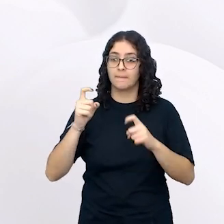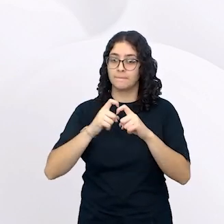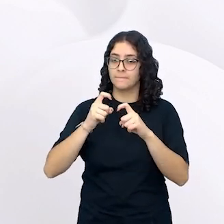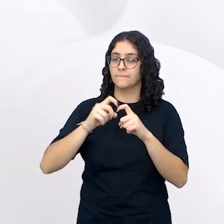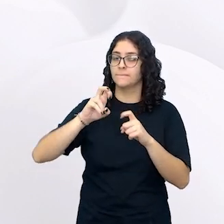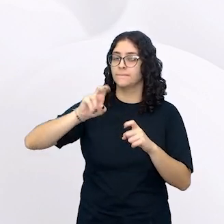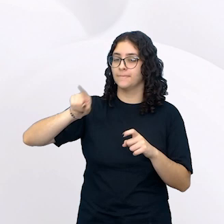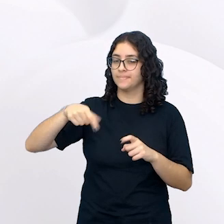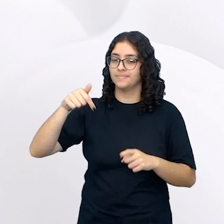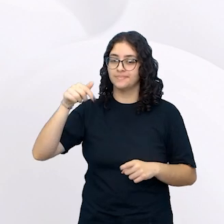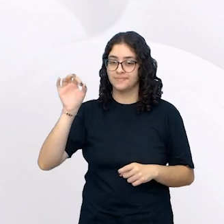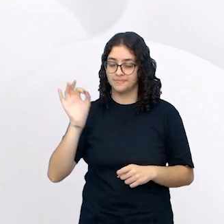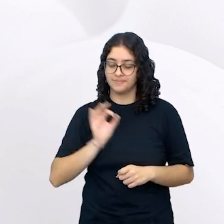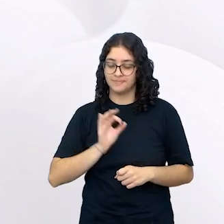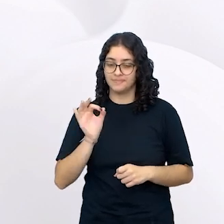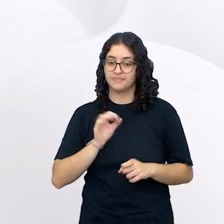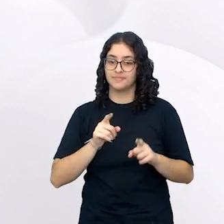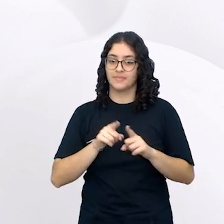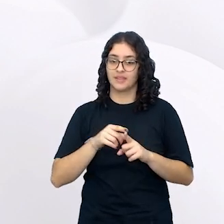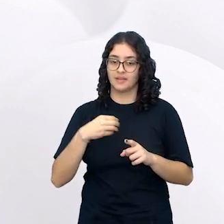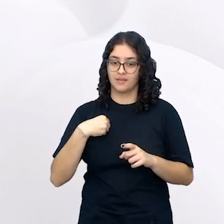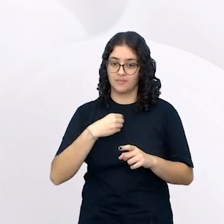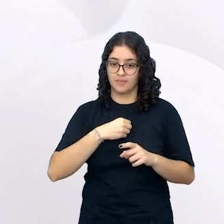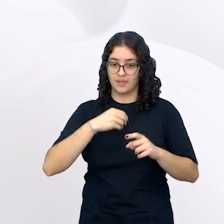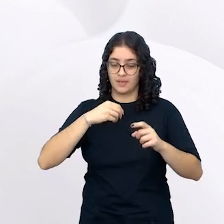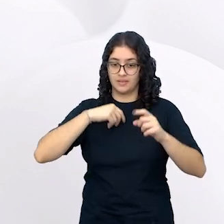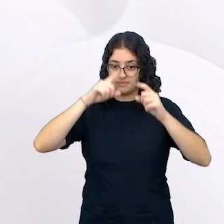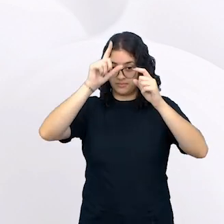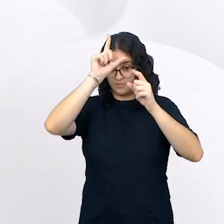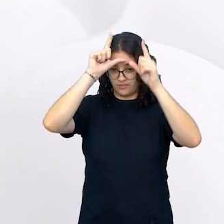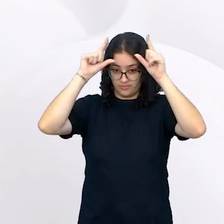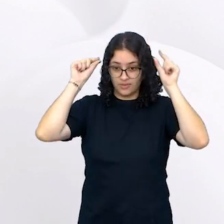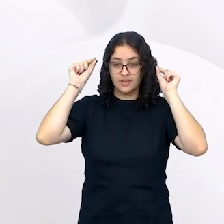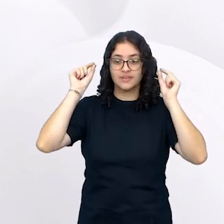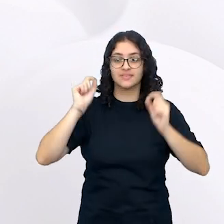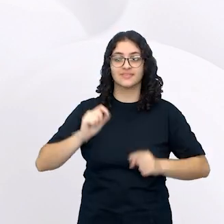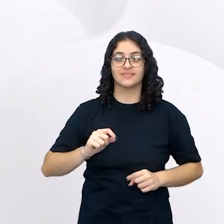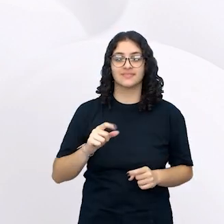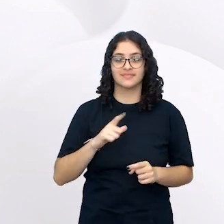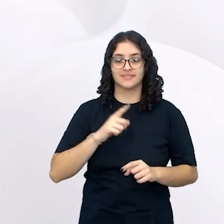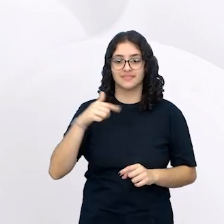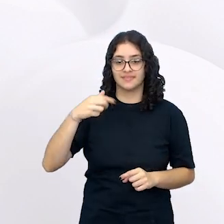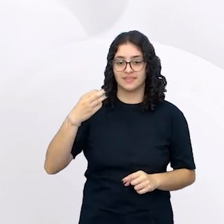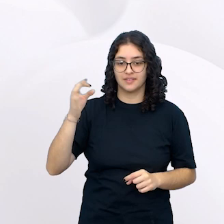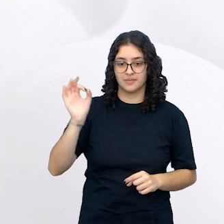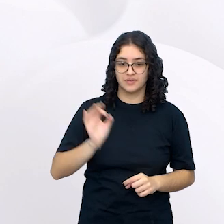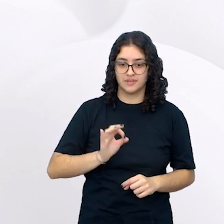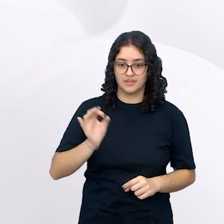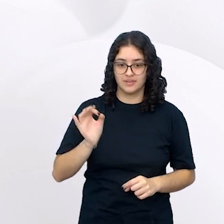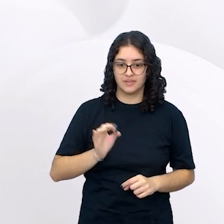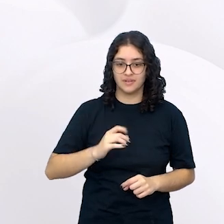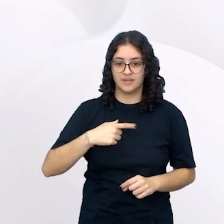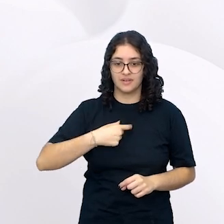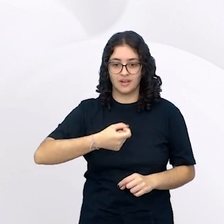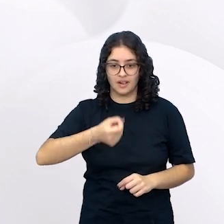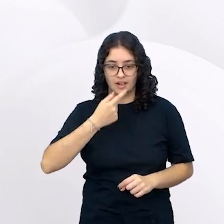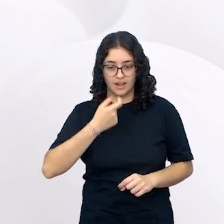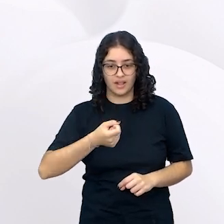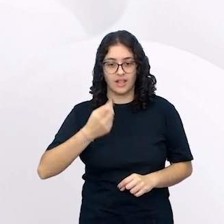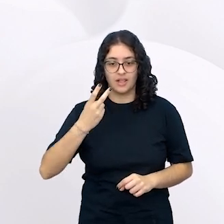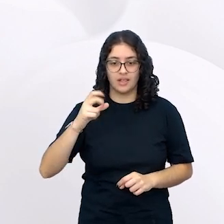52,7%, enfermagem, 73% e farmacologia, 57,6%. Aqui, Terezinha,